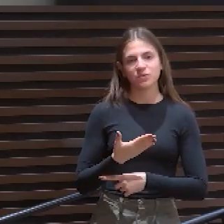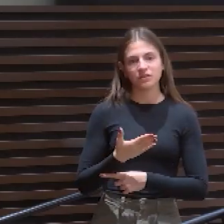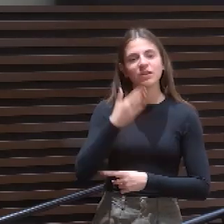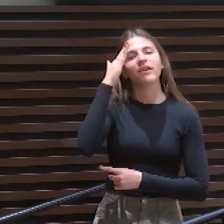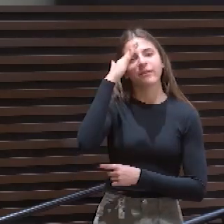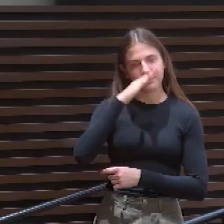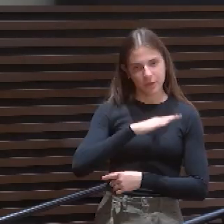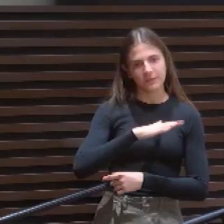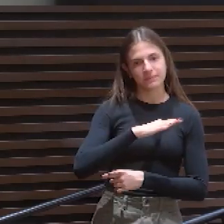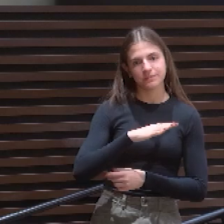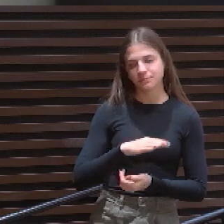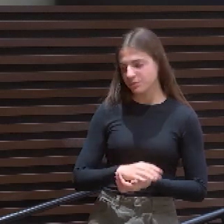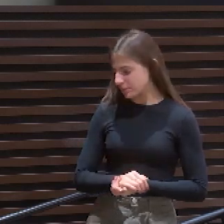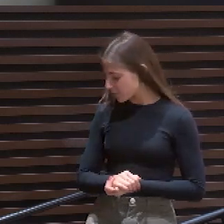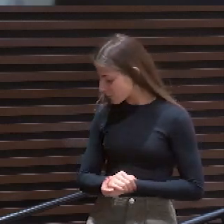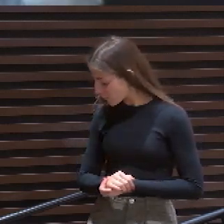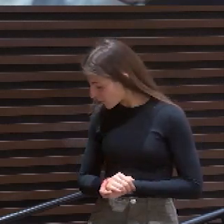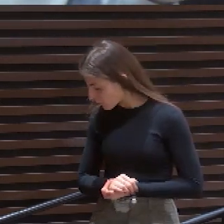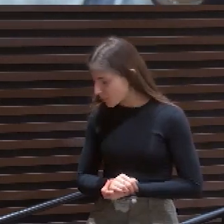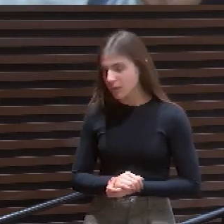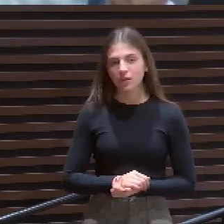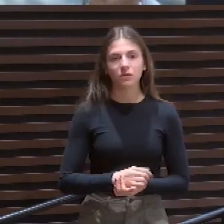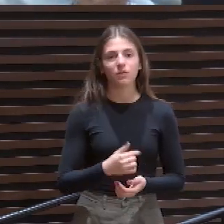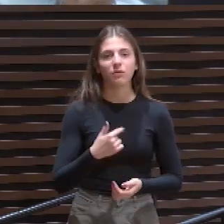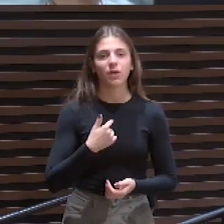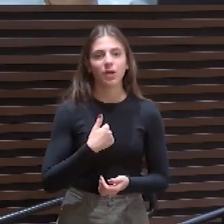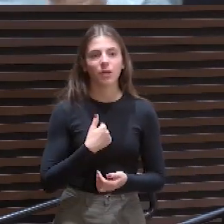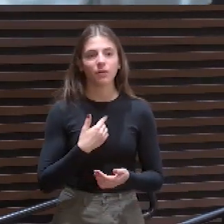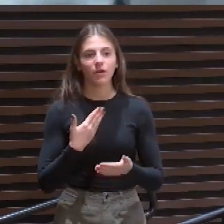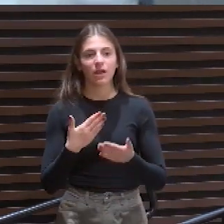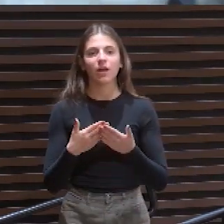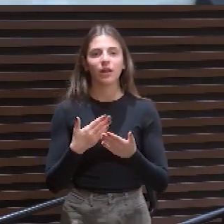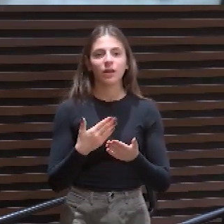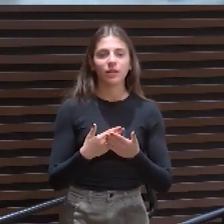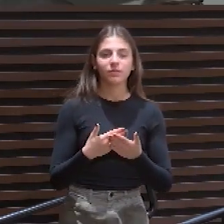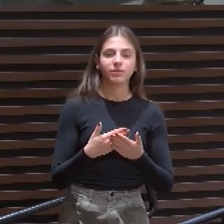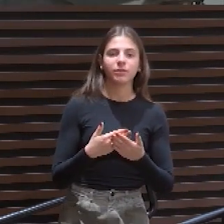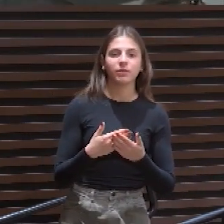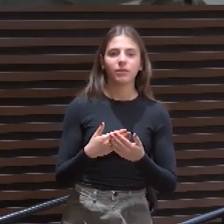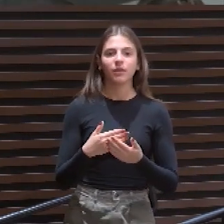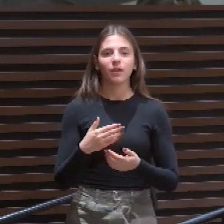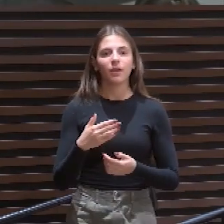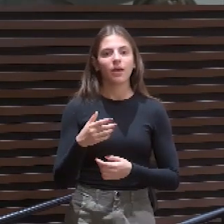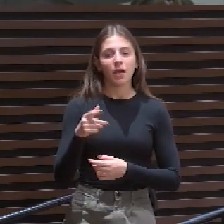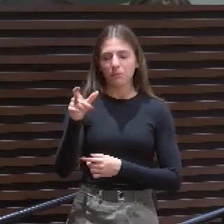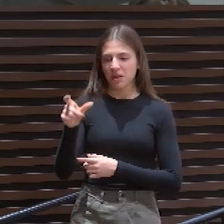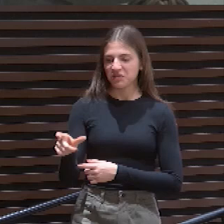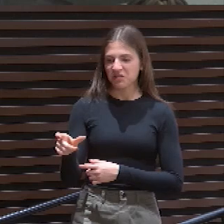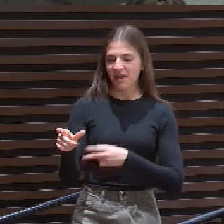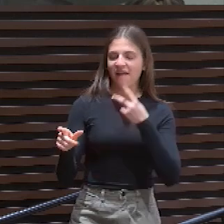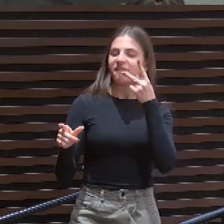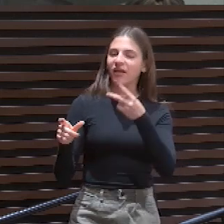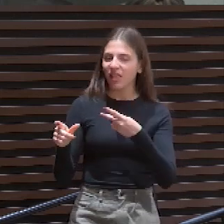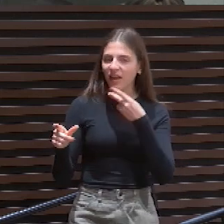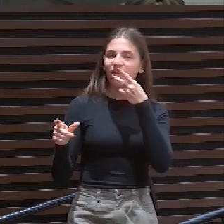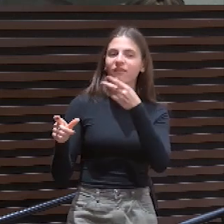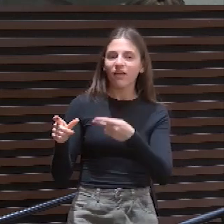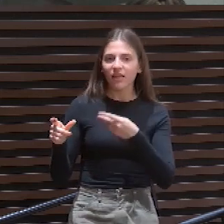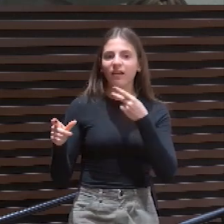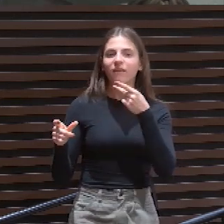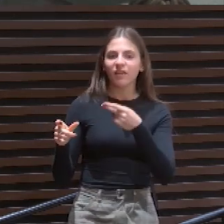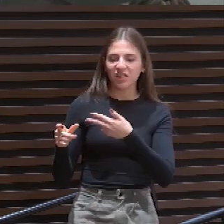maledicência. Então é eu chegar em alguém e falar de outro, tititi, tititi, tititi, tititi.